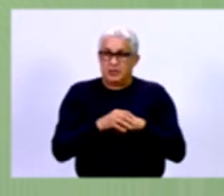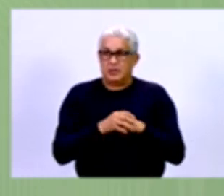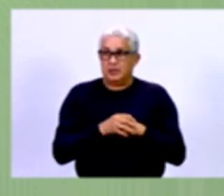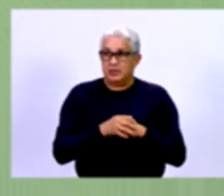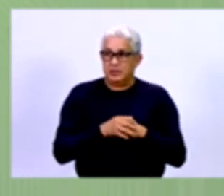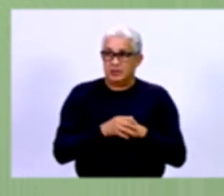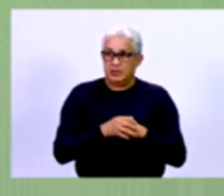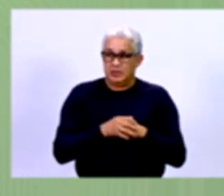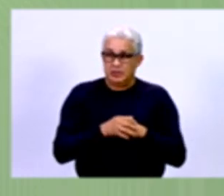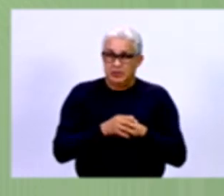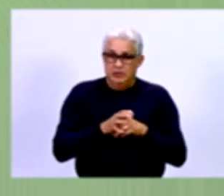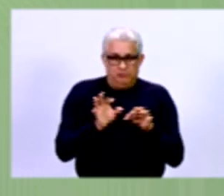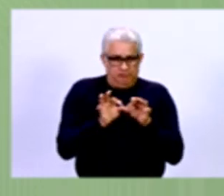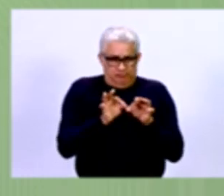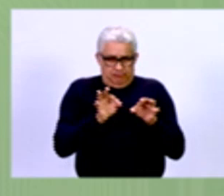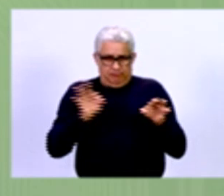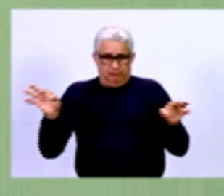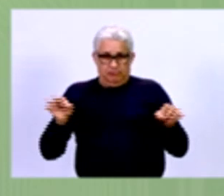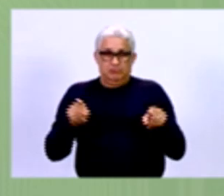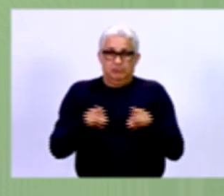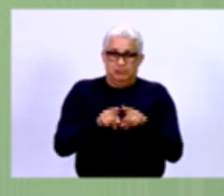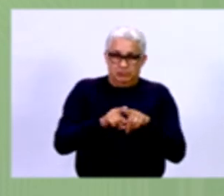médio e longo prazo, financiamentos,